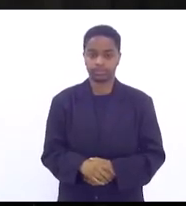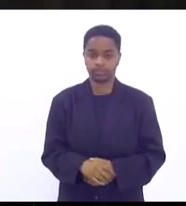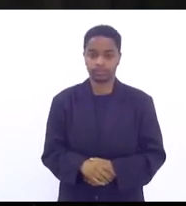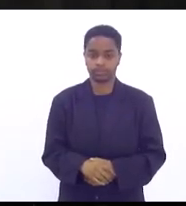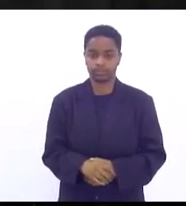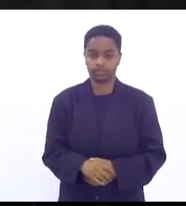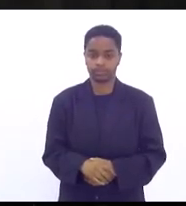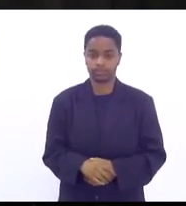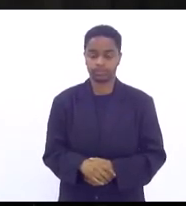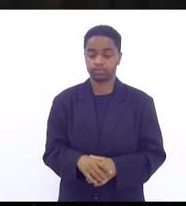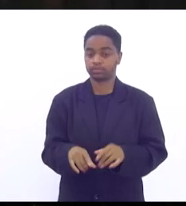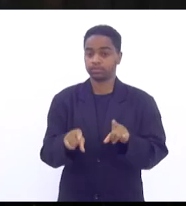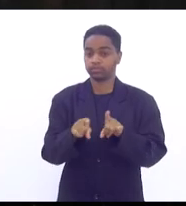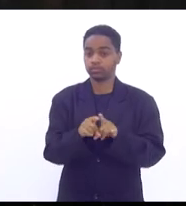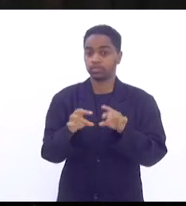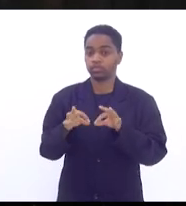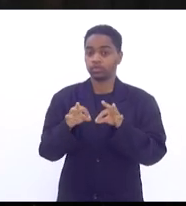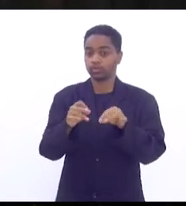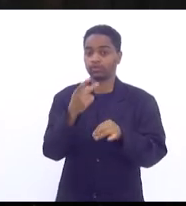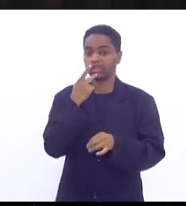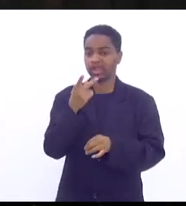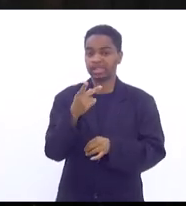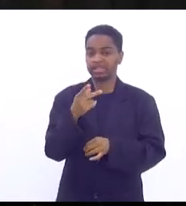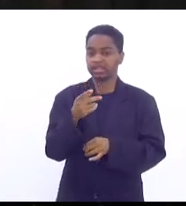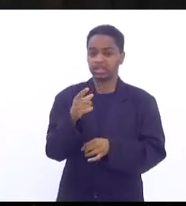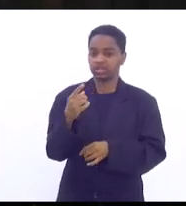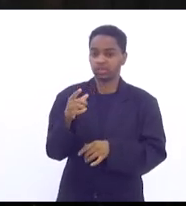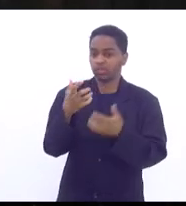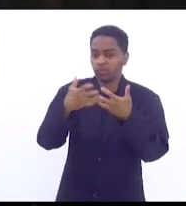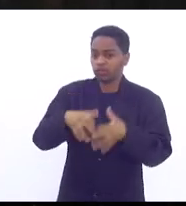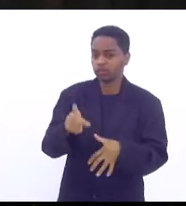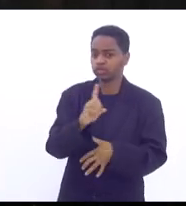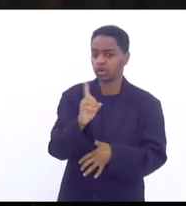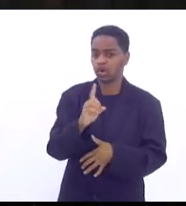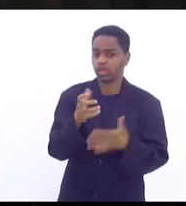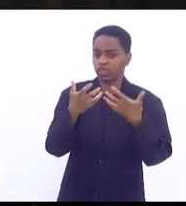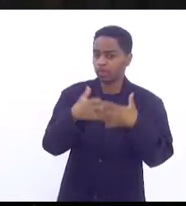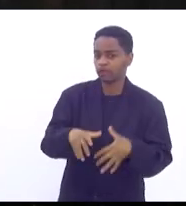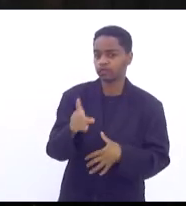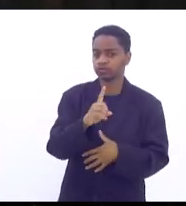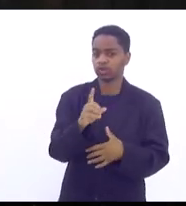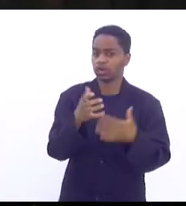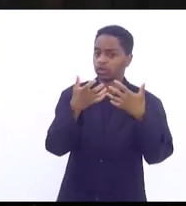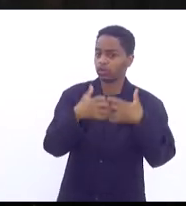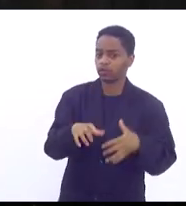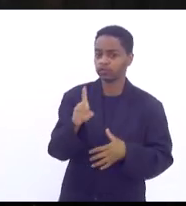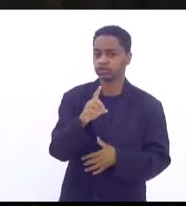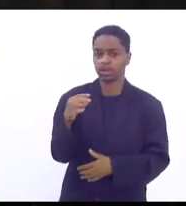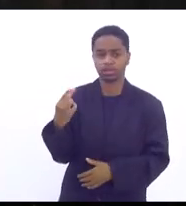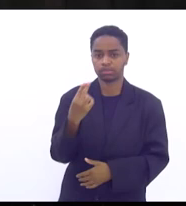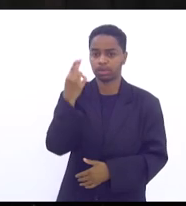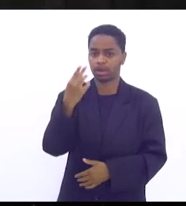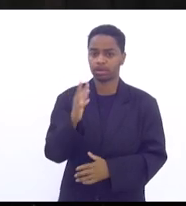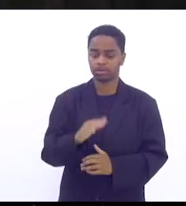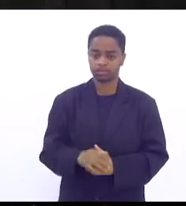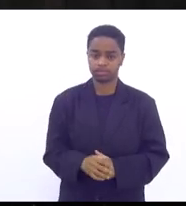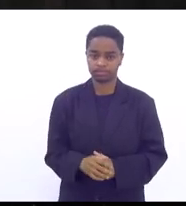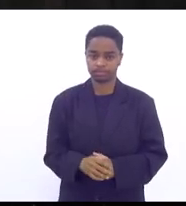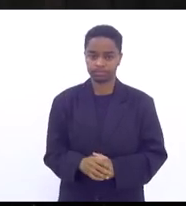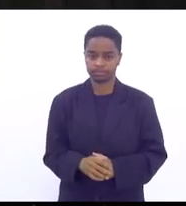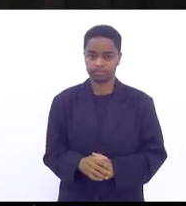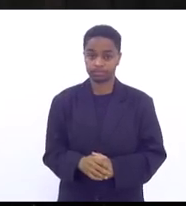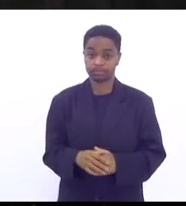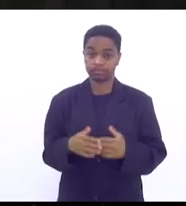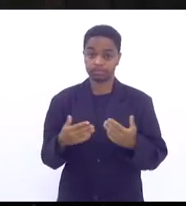E todos eles dizendo: isto não vai dar certo, isto não vai dar certo, isto não vai dar certo. A